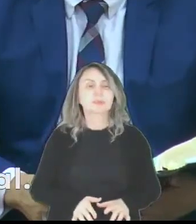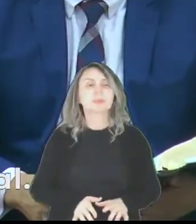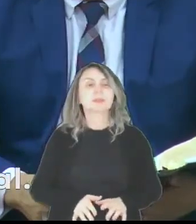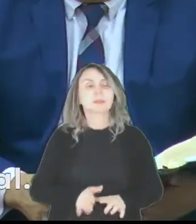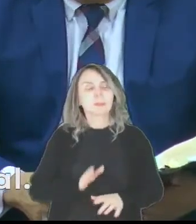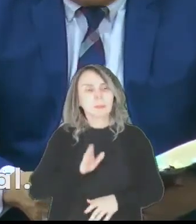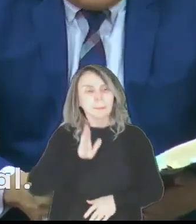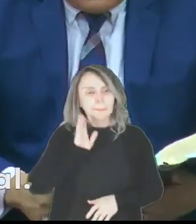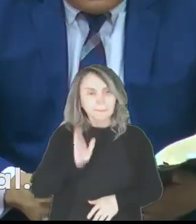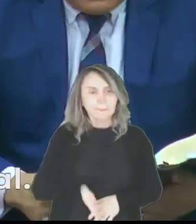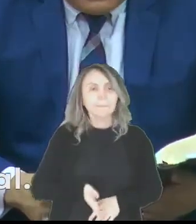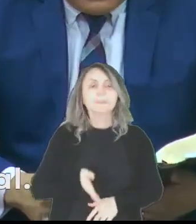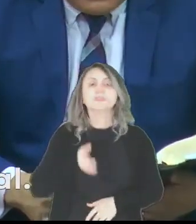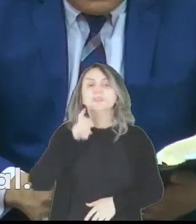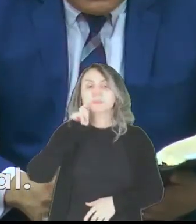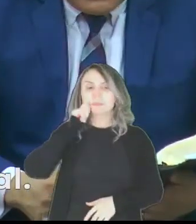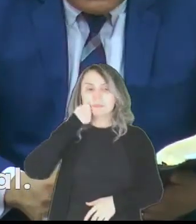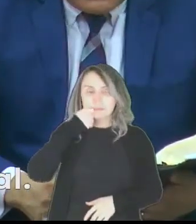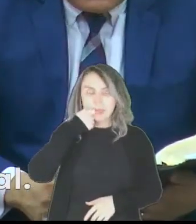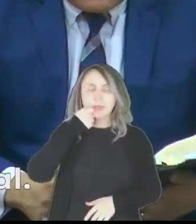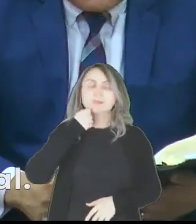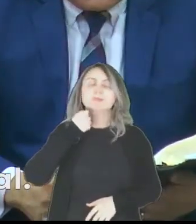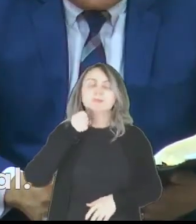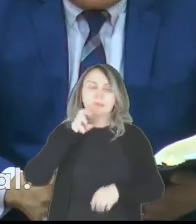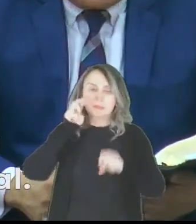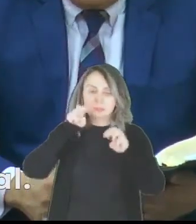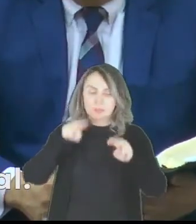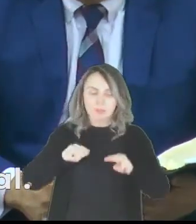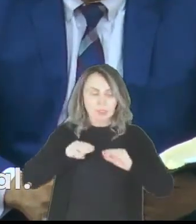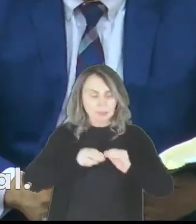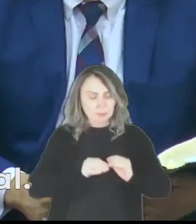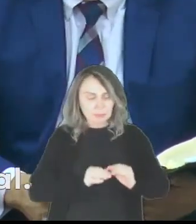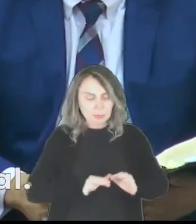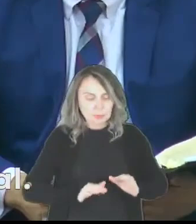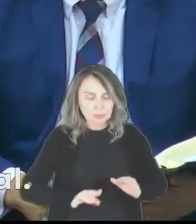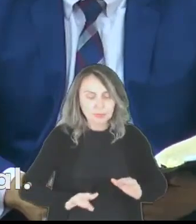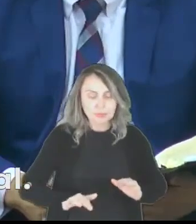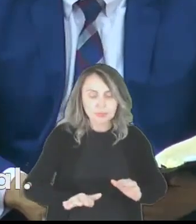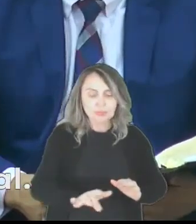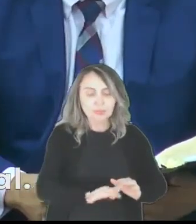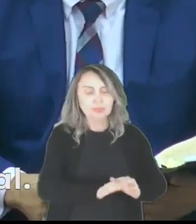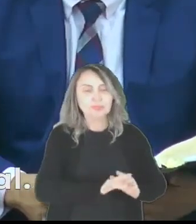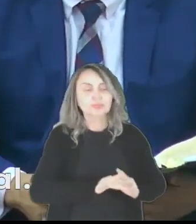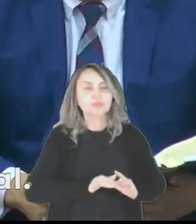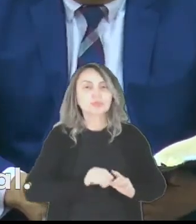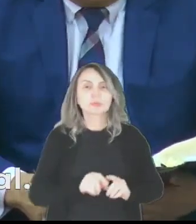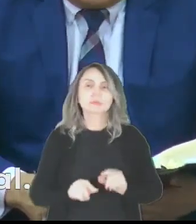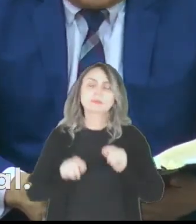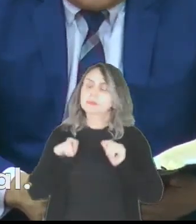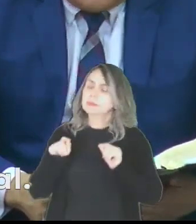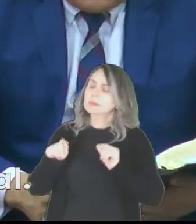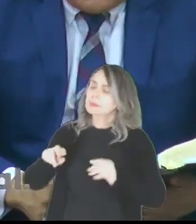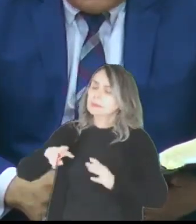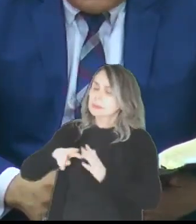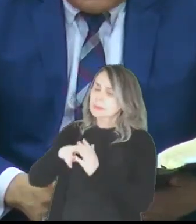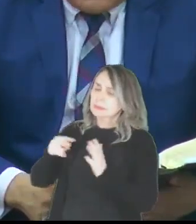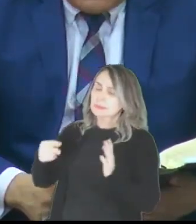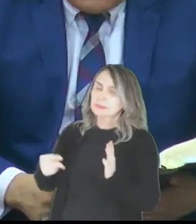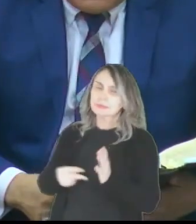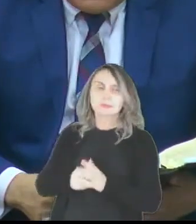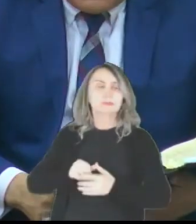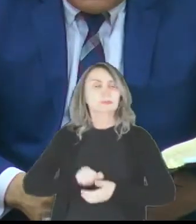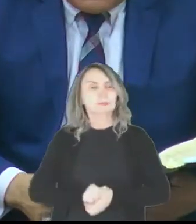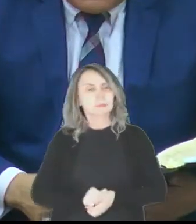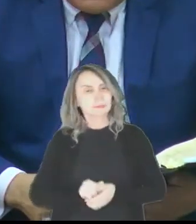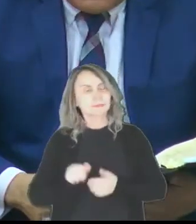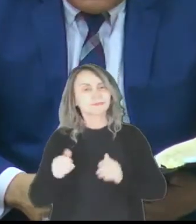estava lá. À noite, na escuridão da noite, o maná caía. Pastor, o que significa isso? Jesus